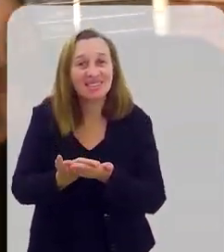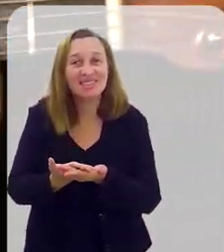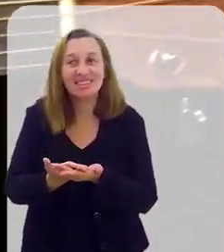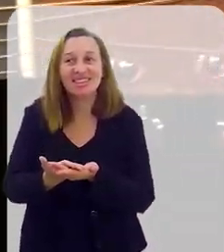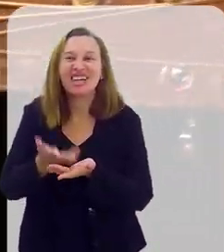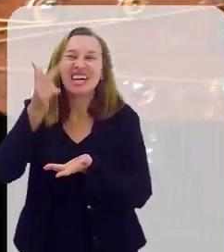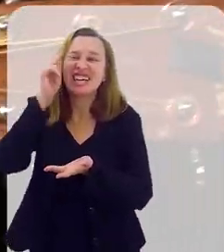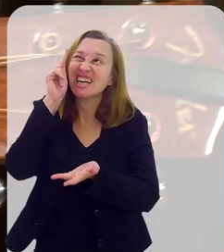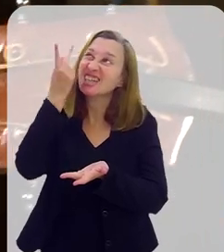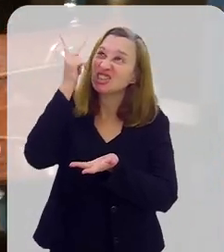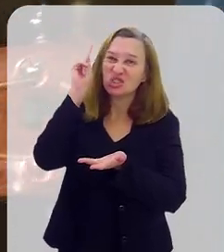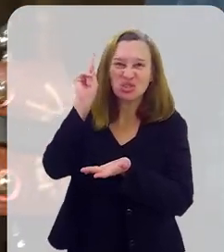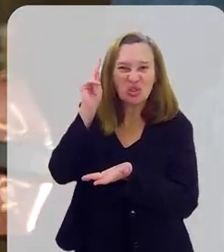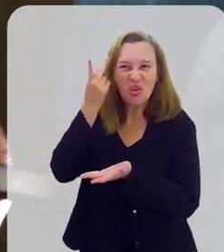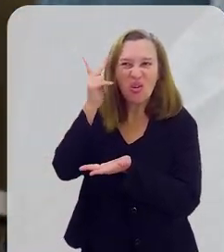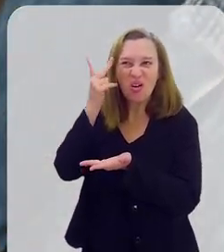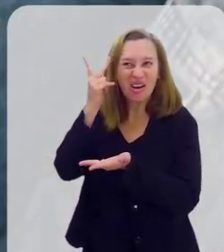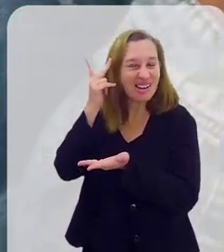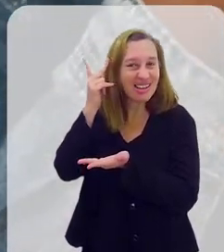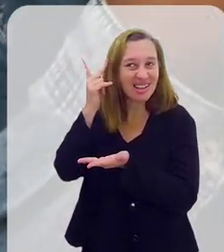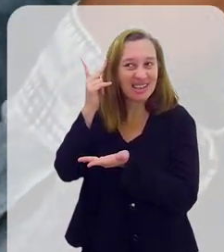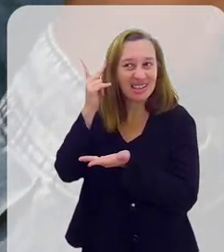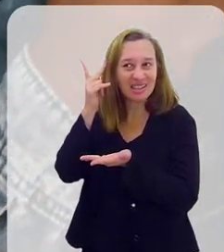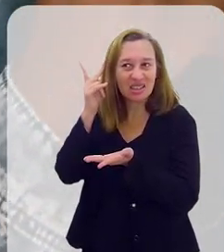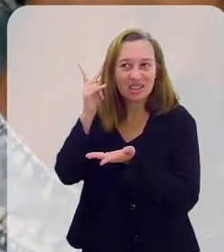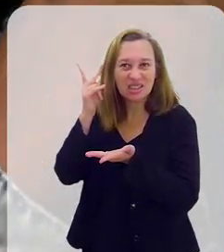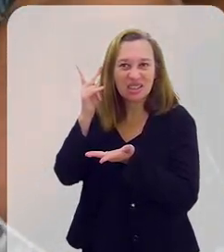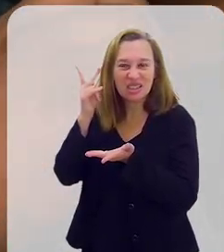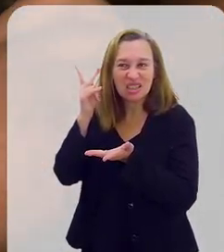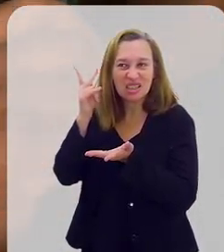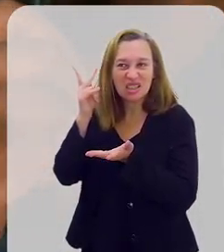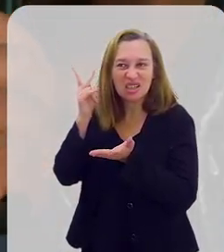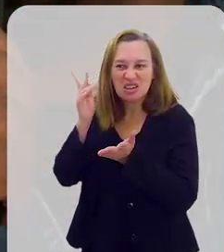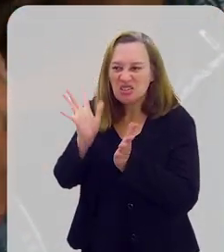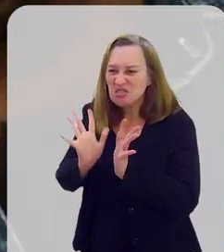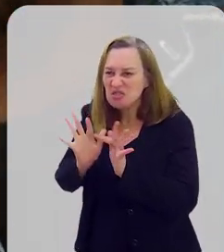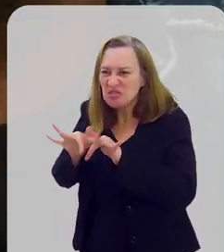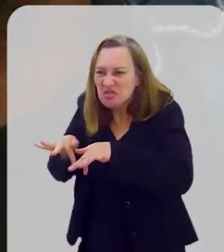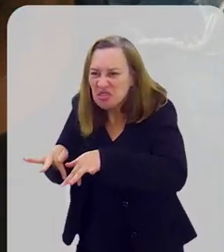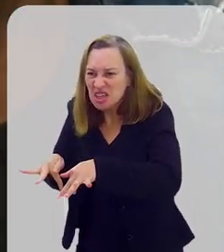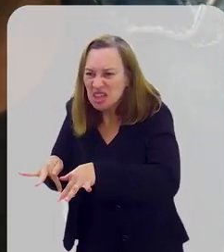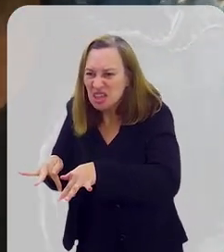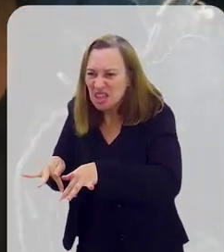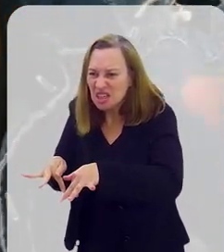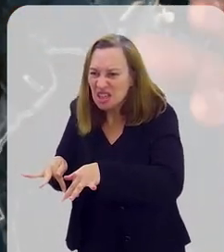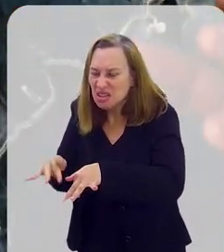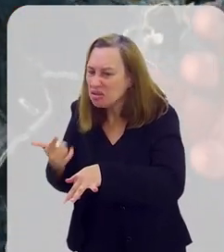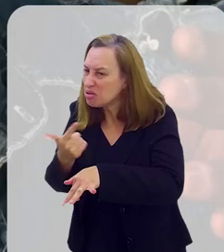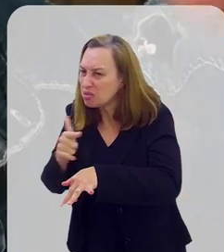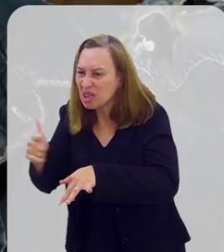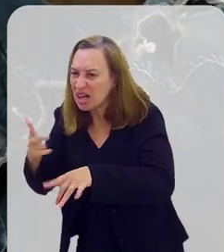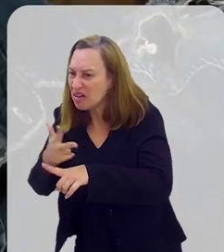confia que a história não vai terminar sim